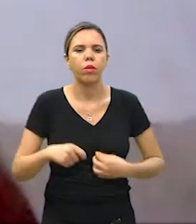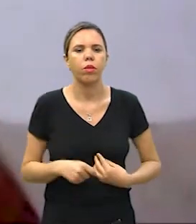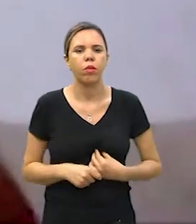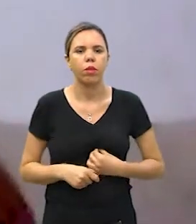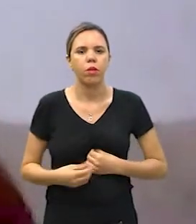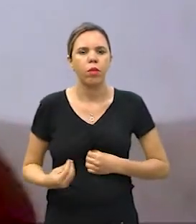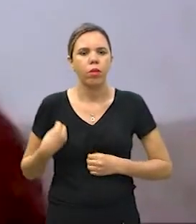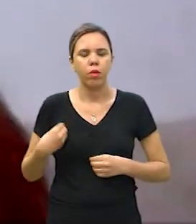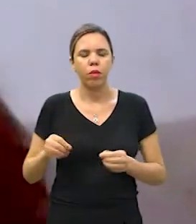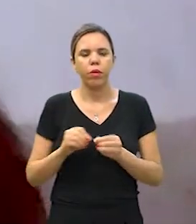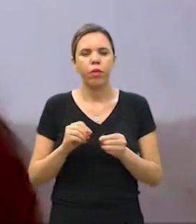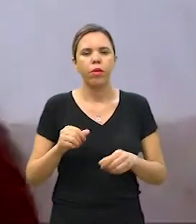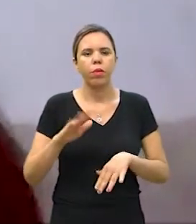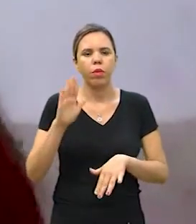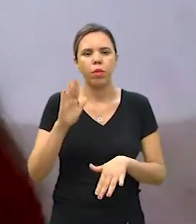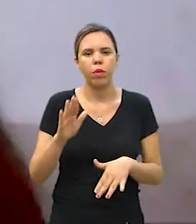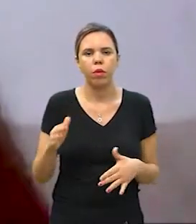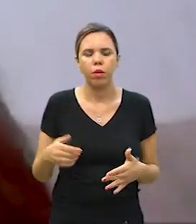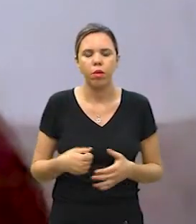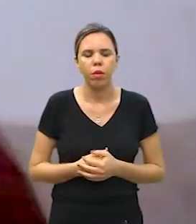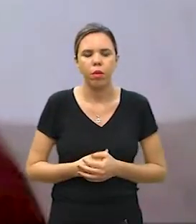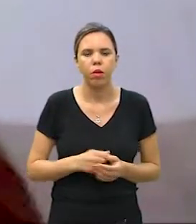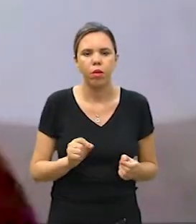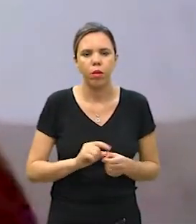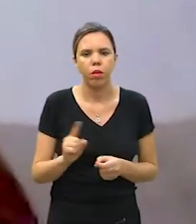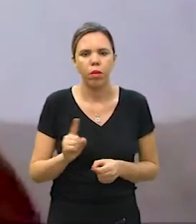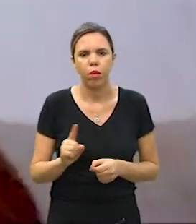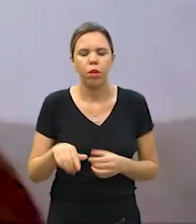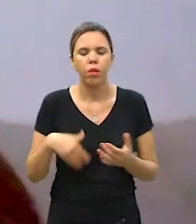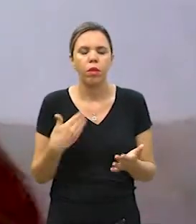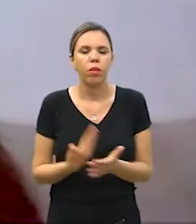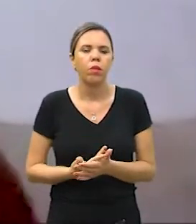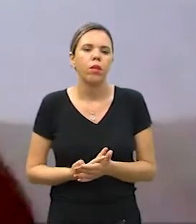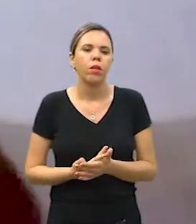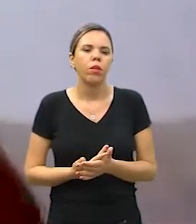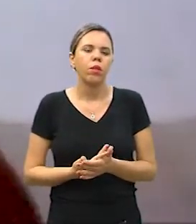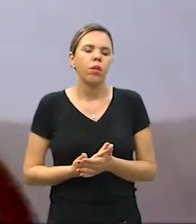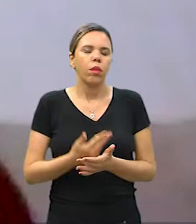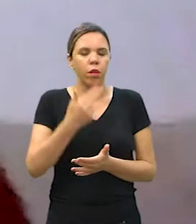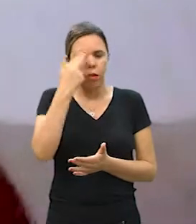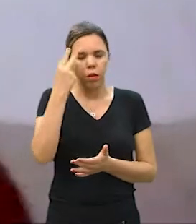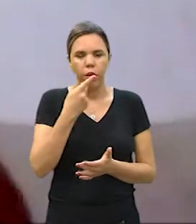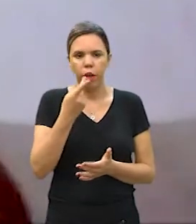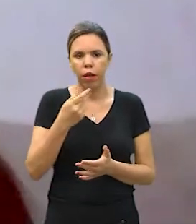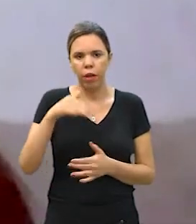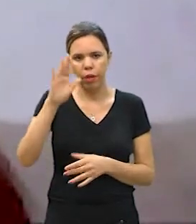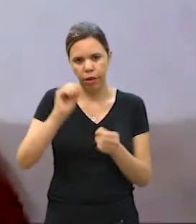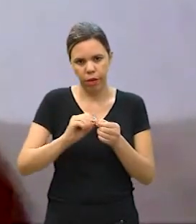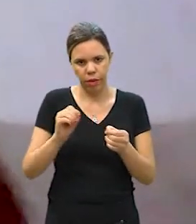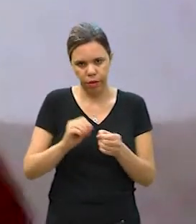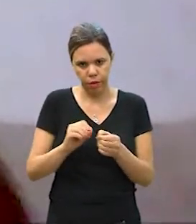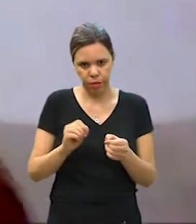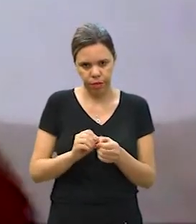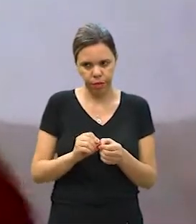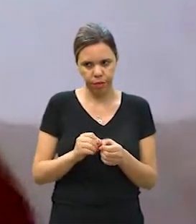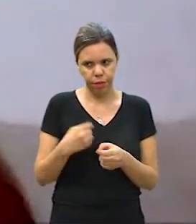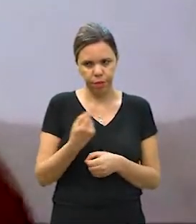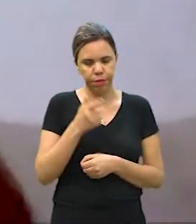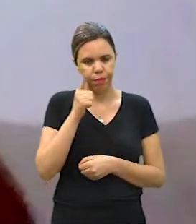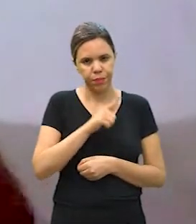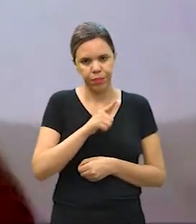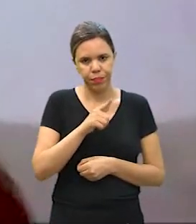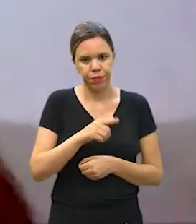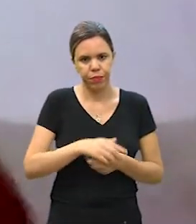valorização, estaríamos fazendo muito mais. Não deixamos de fazer, a gente faz até, né, o que o Gabriel falou, a gente faz até mais do que a